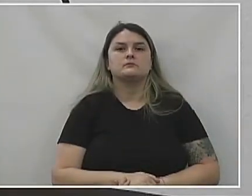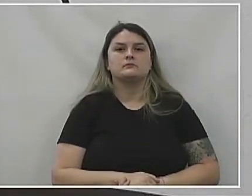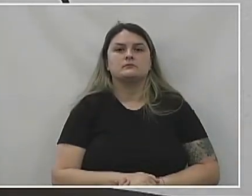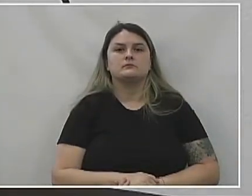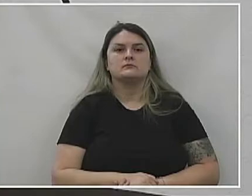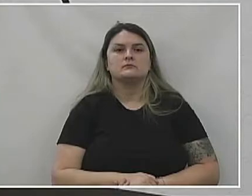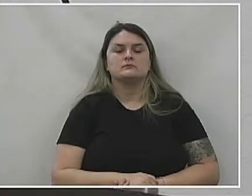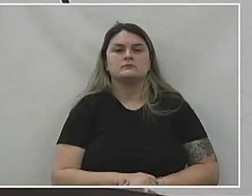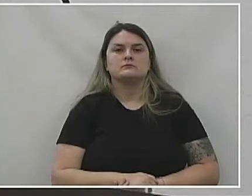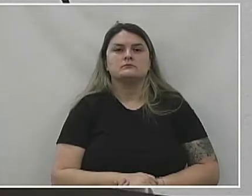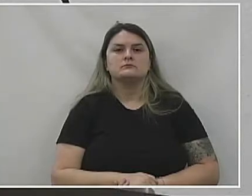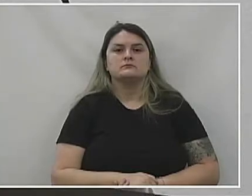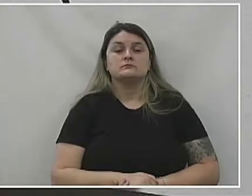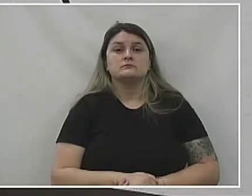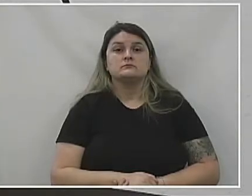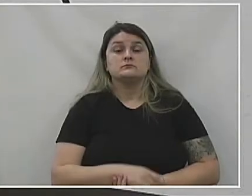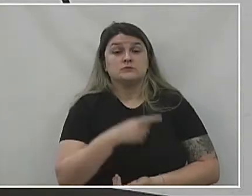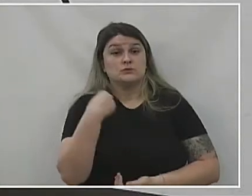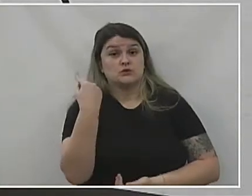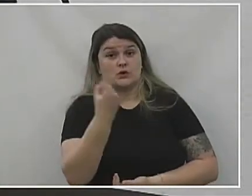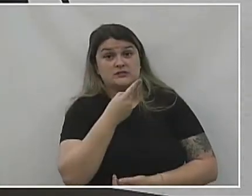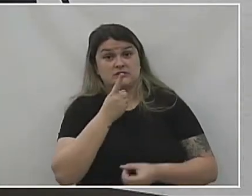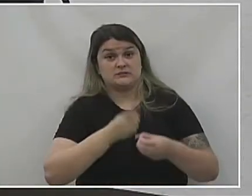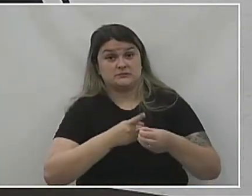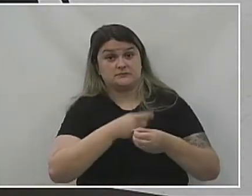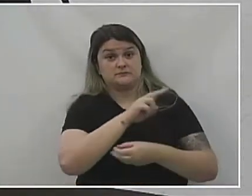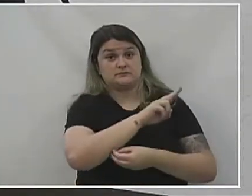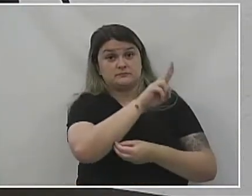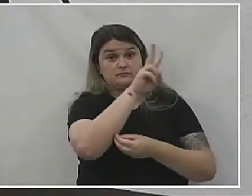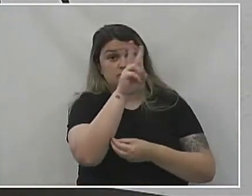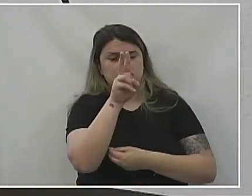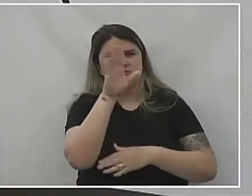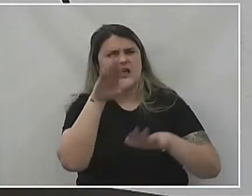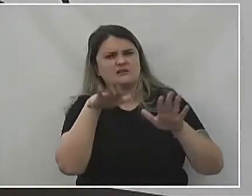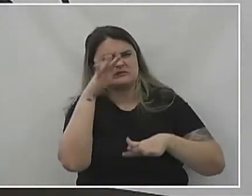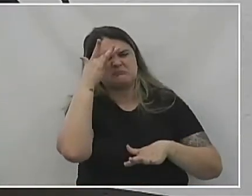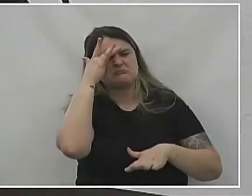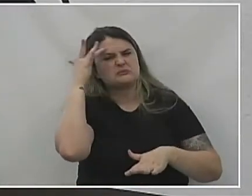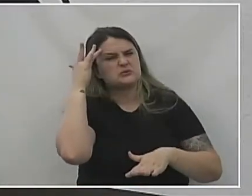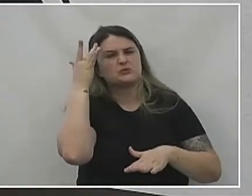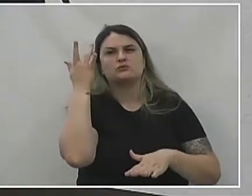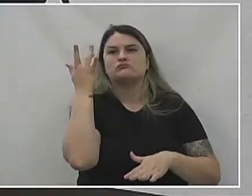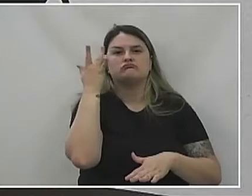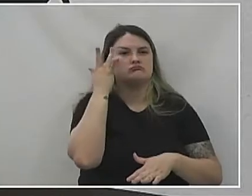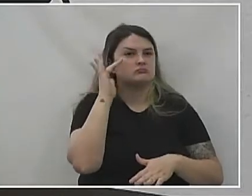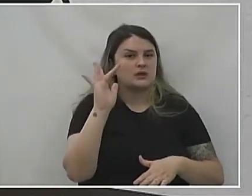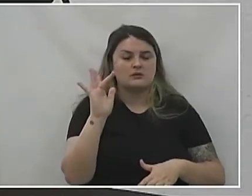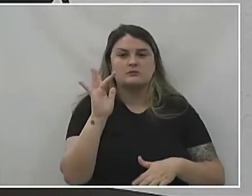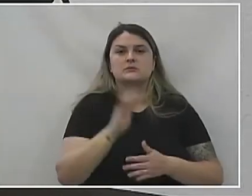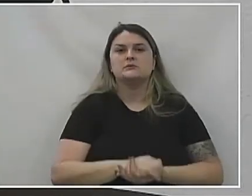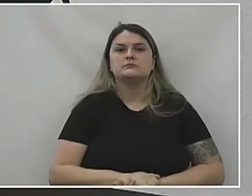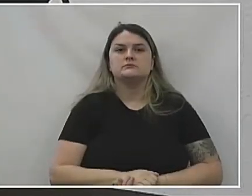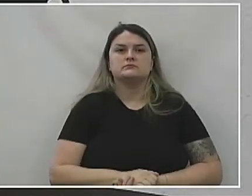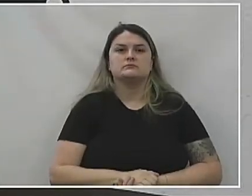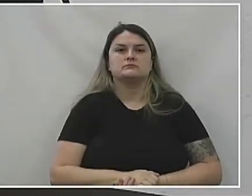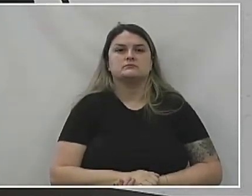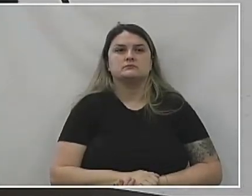é que nós União da Vitória muitas vezes as pessoas ainda alguns não não sabem